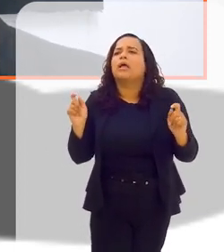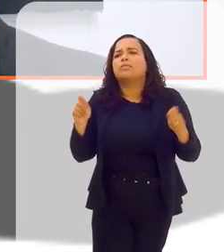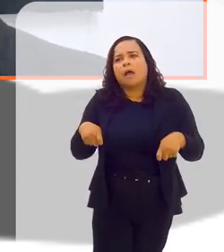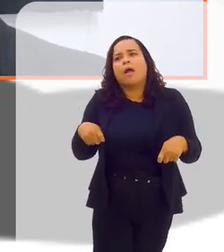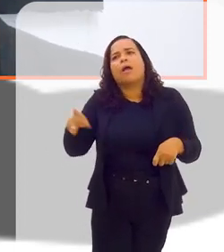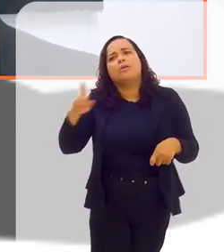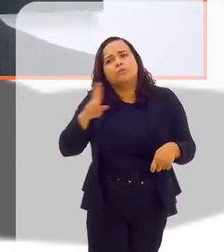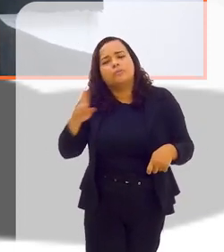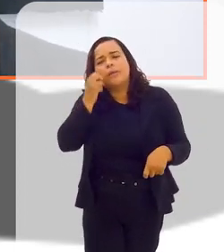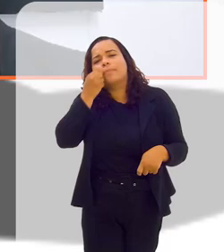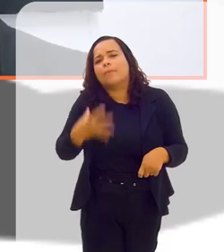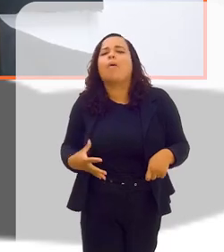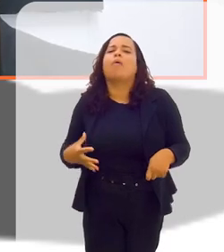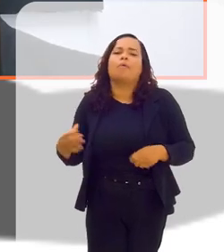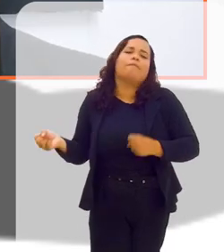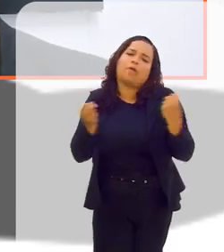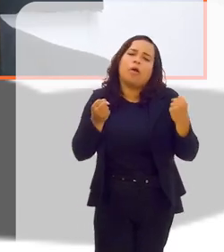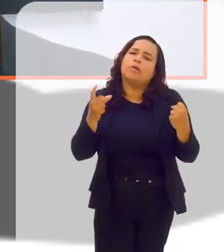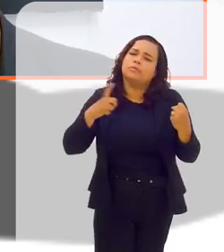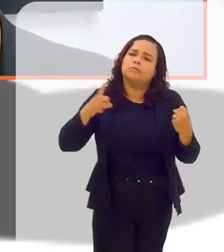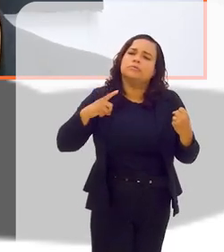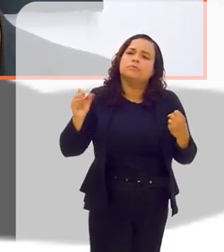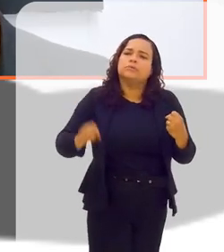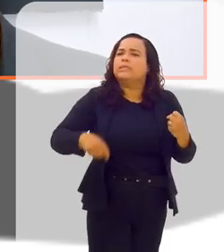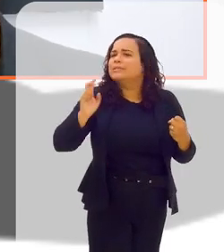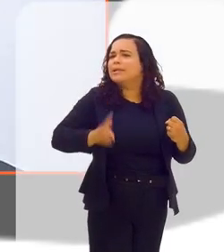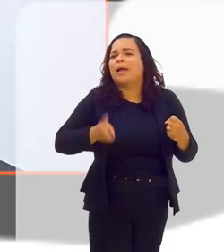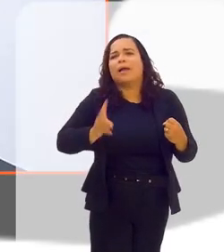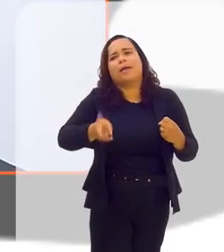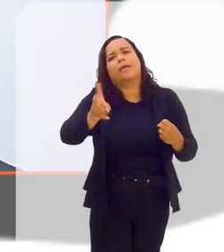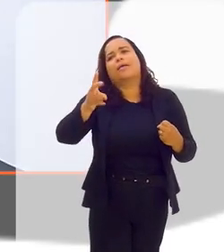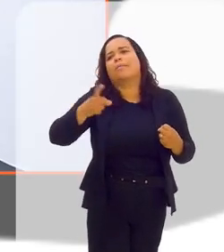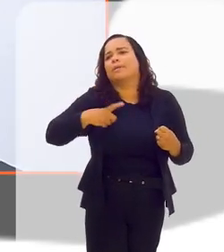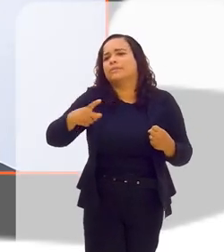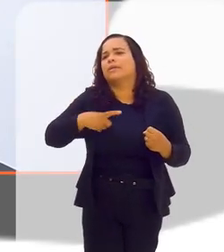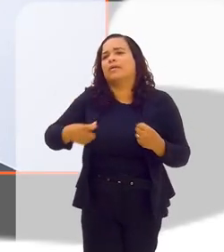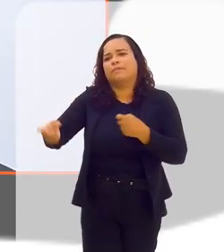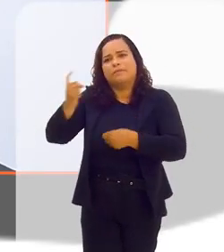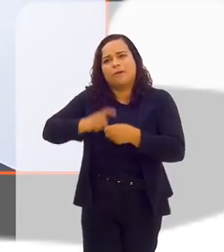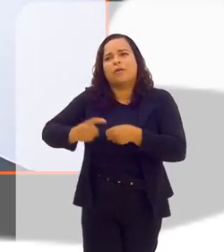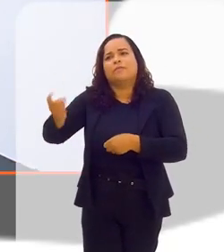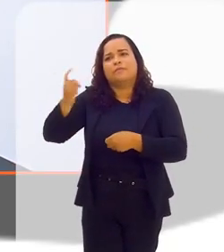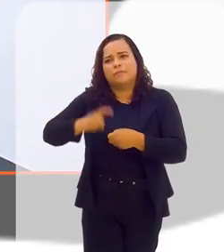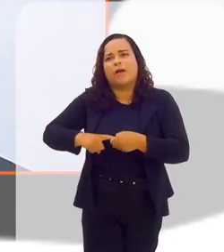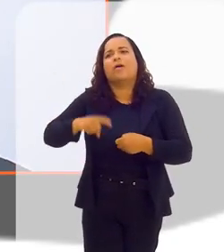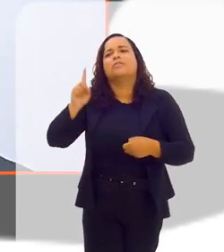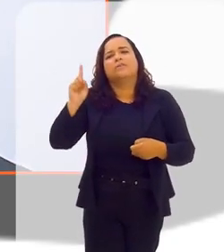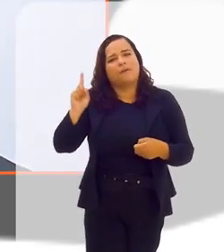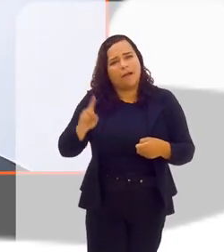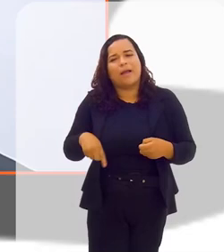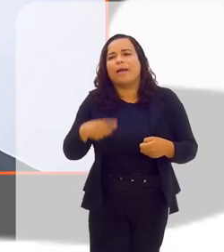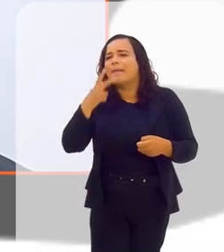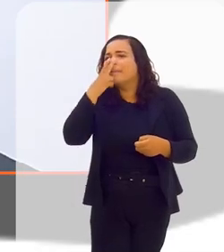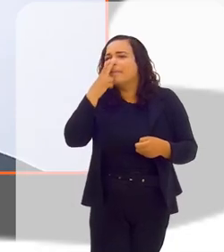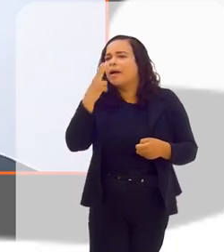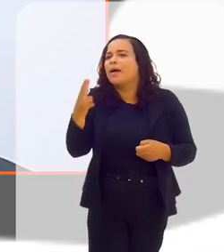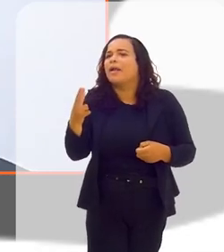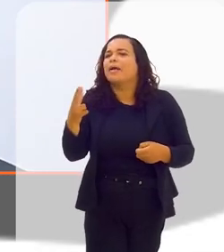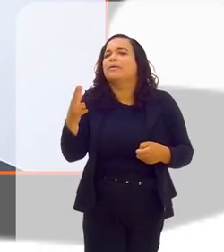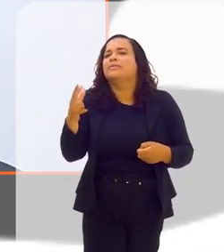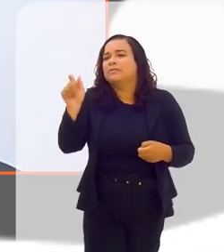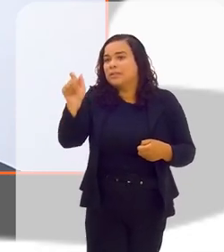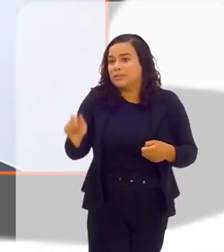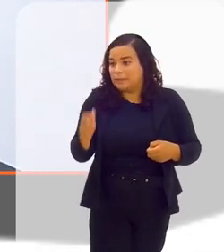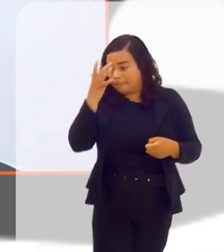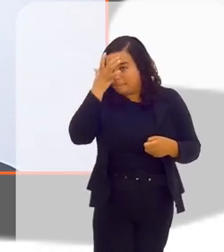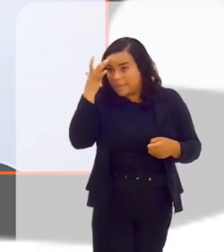muito efeito, tem um resultado muito potente. E sempre teve resultado, sempre teve retorno, né? É um branding que fica